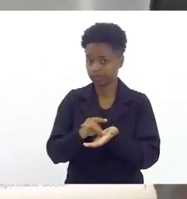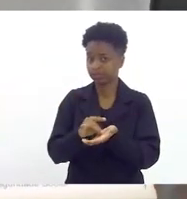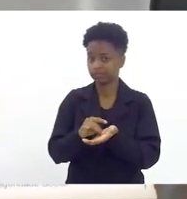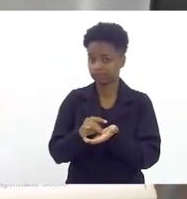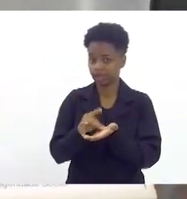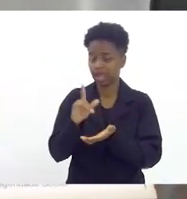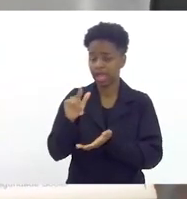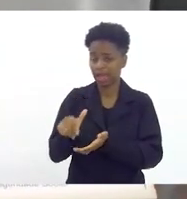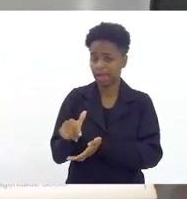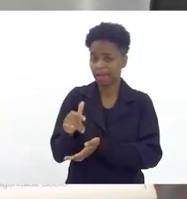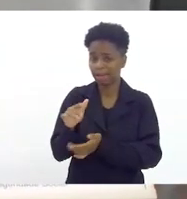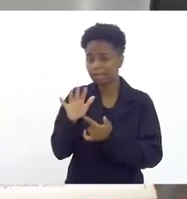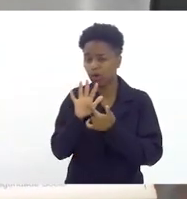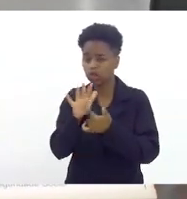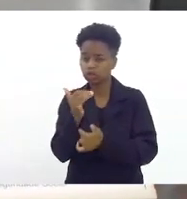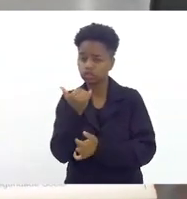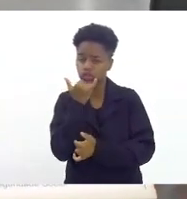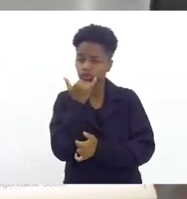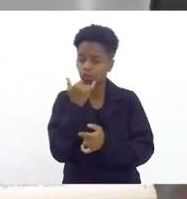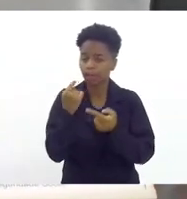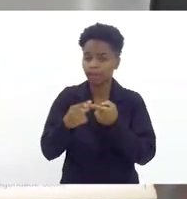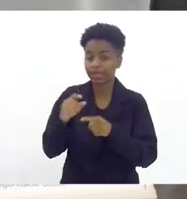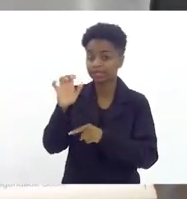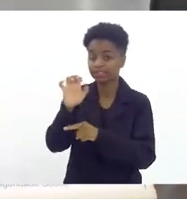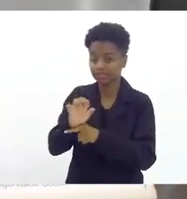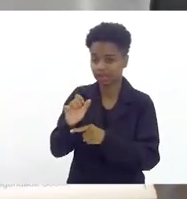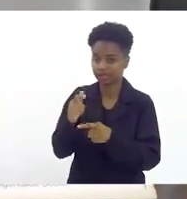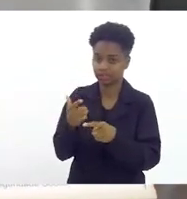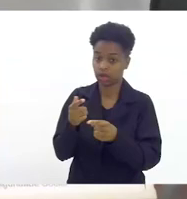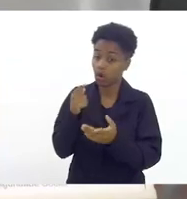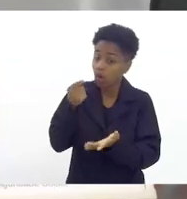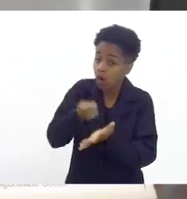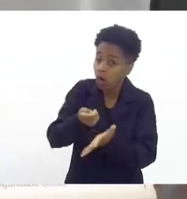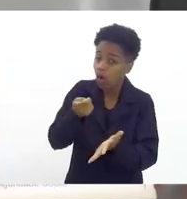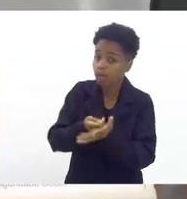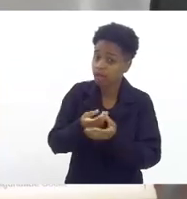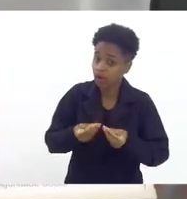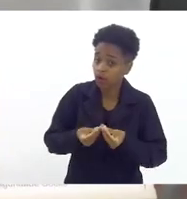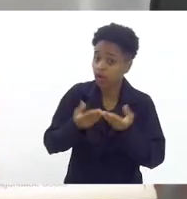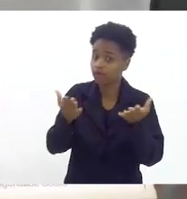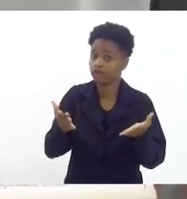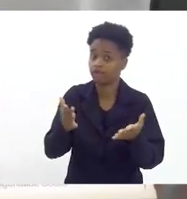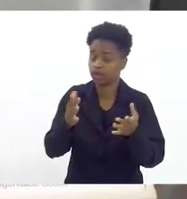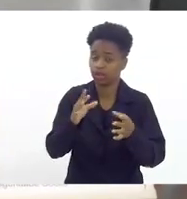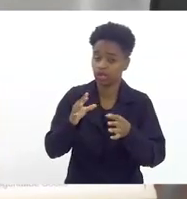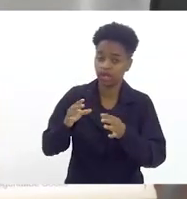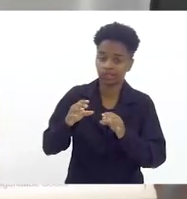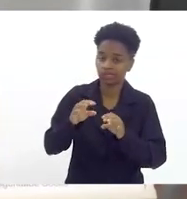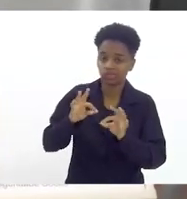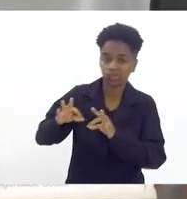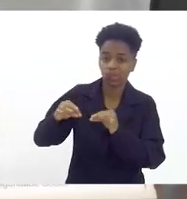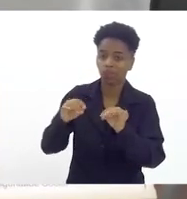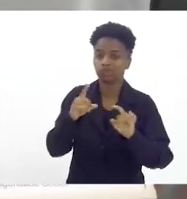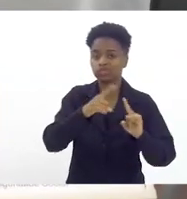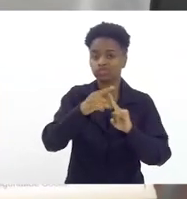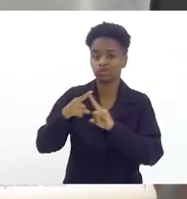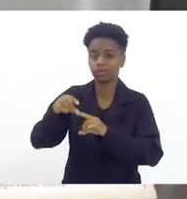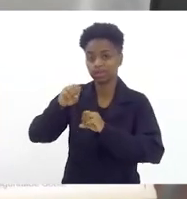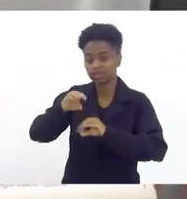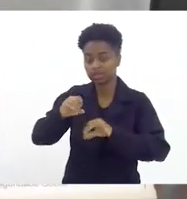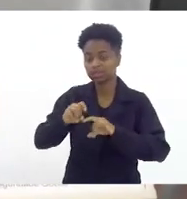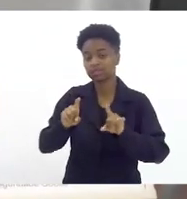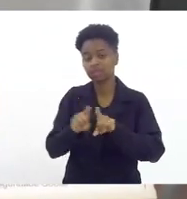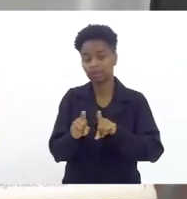prerrogativa do estado estado é obrigado a oferecê-lo toda a modalidade de ensino e concedendo